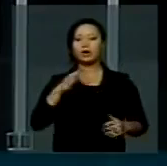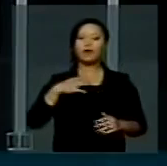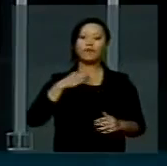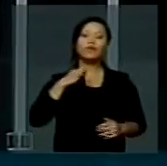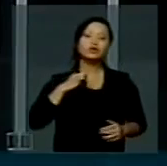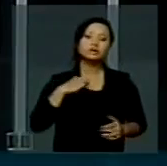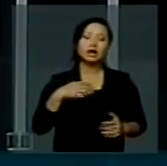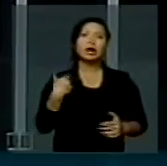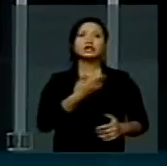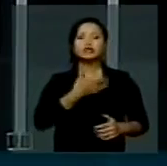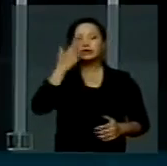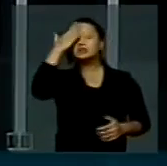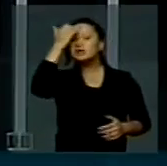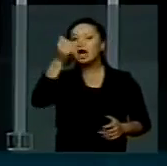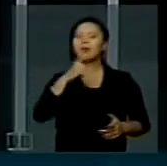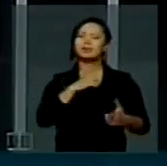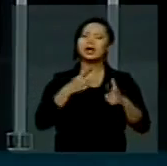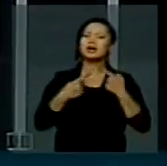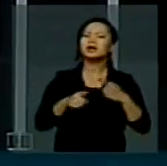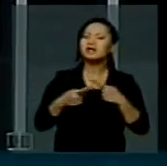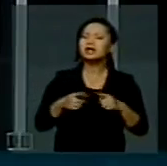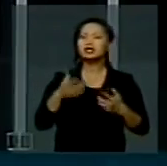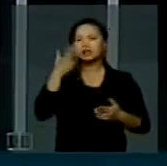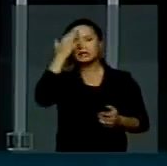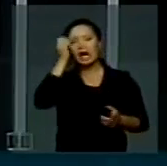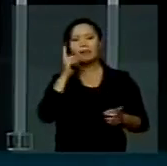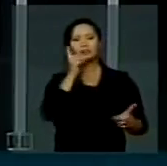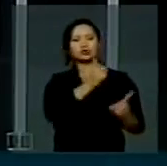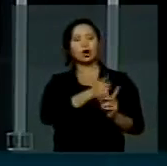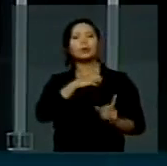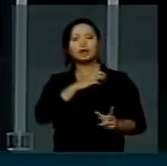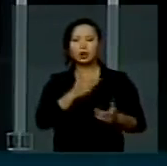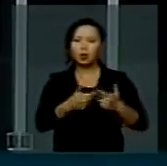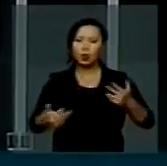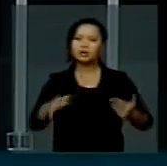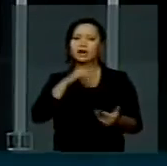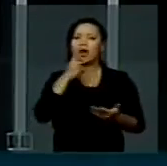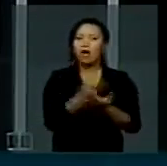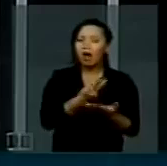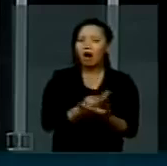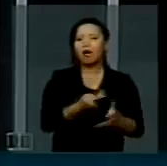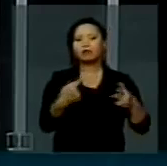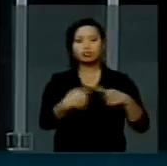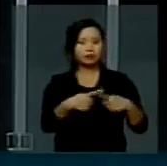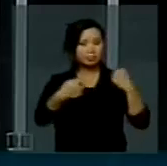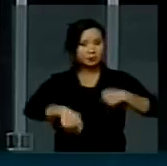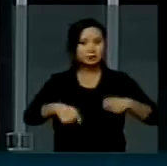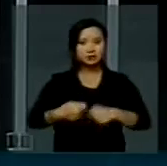também é necessária ser feita, porque tem a preocupação com a transparência